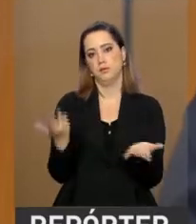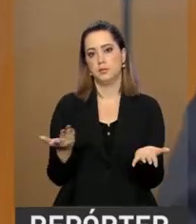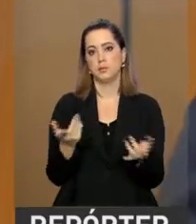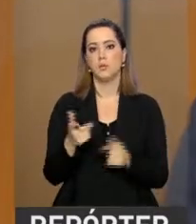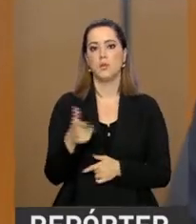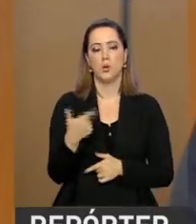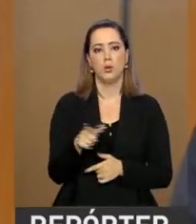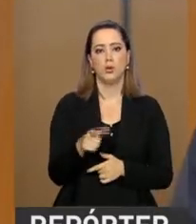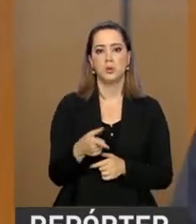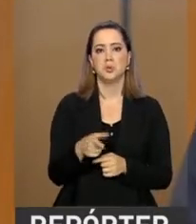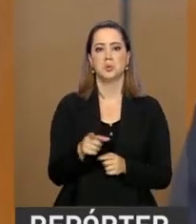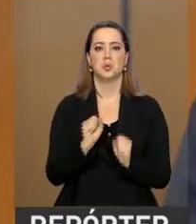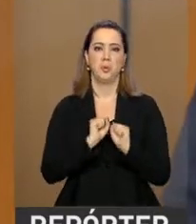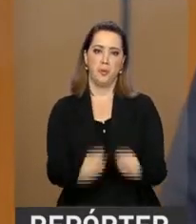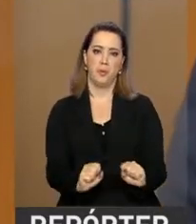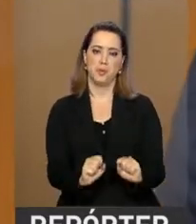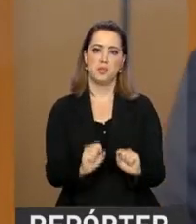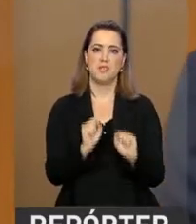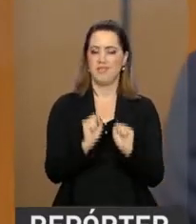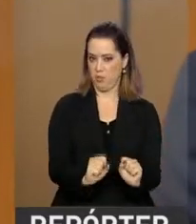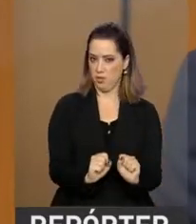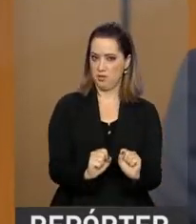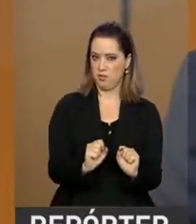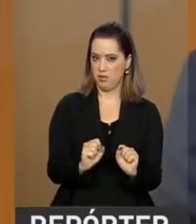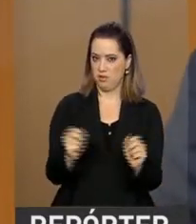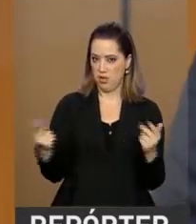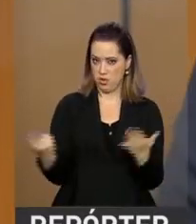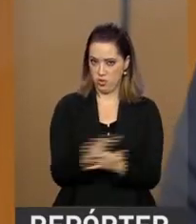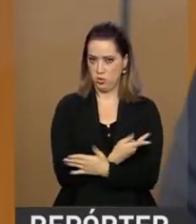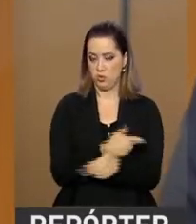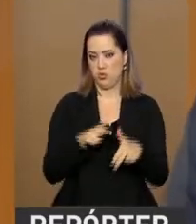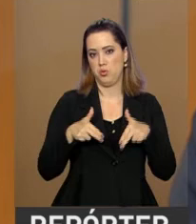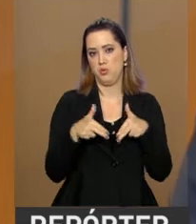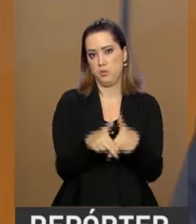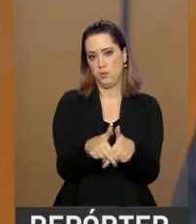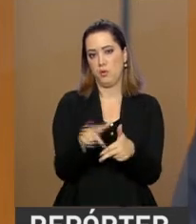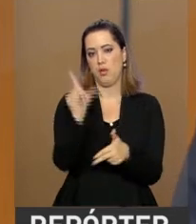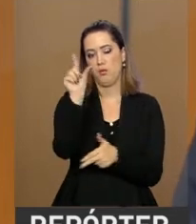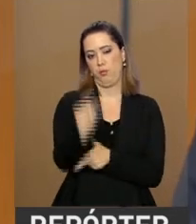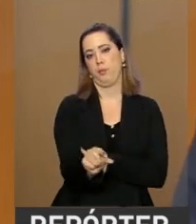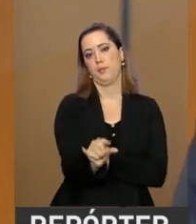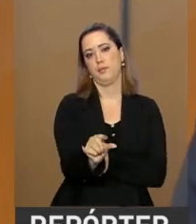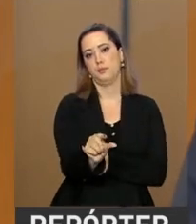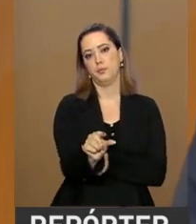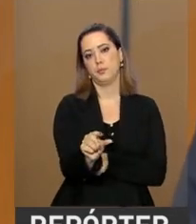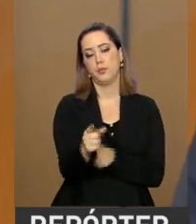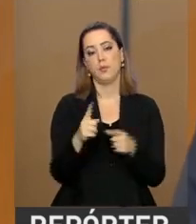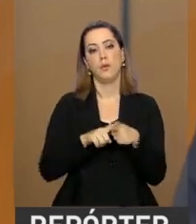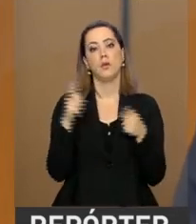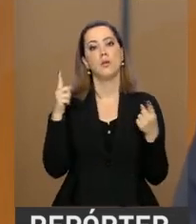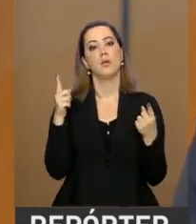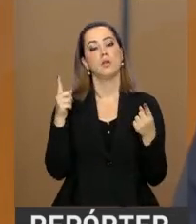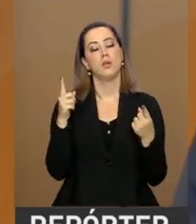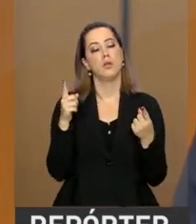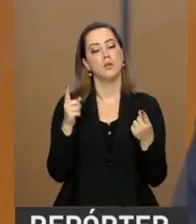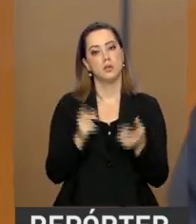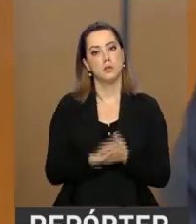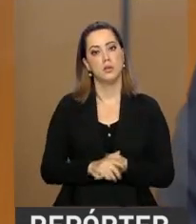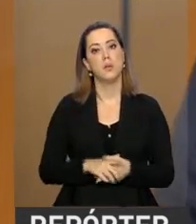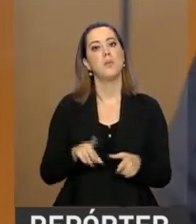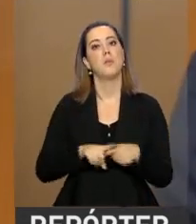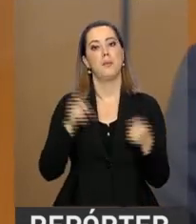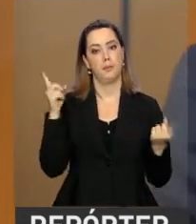há probabilidade, a probabilidade é mínima de que haja algum ato terrorista no Brasil durante as